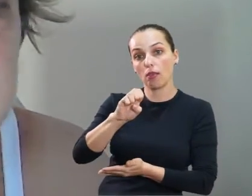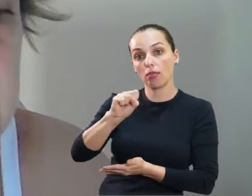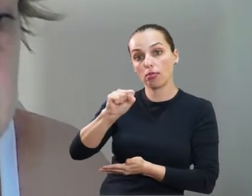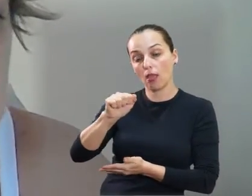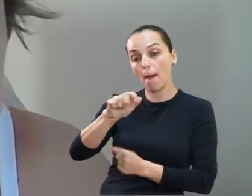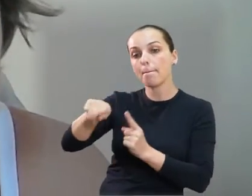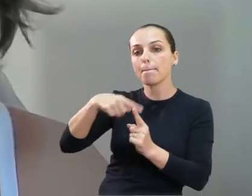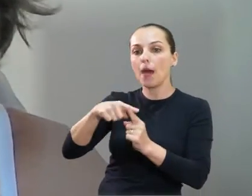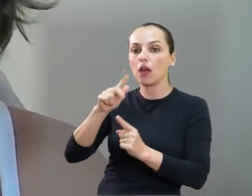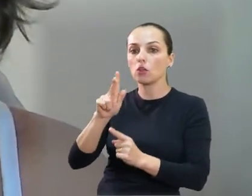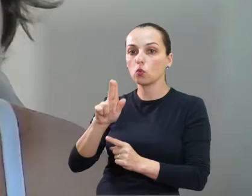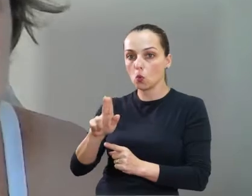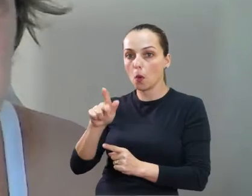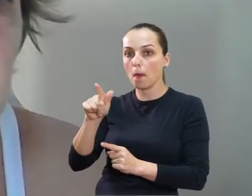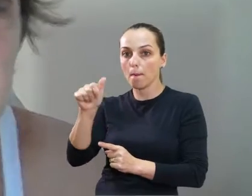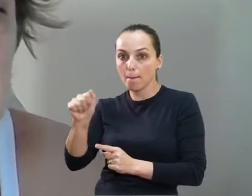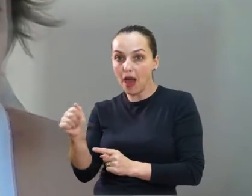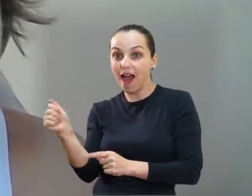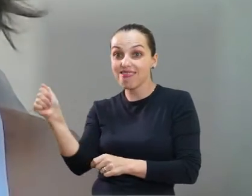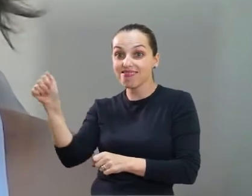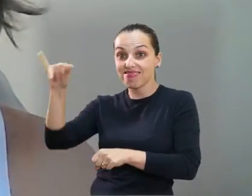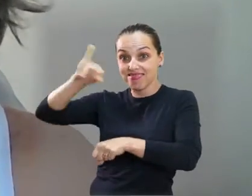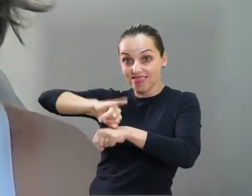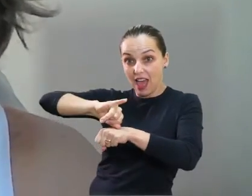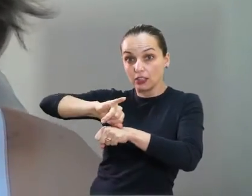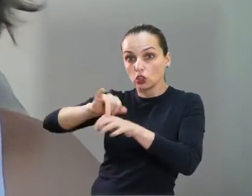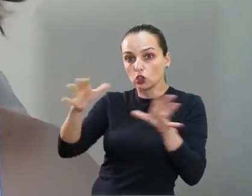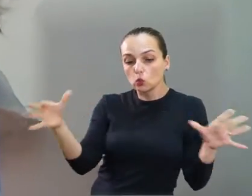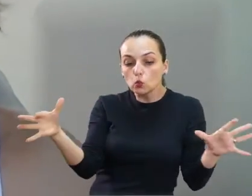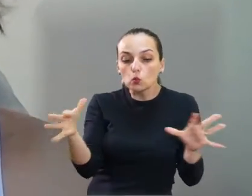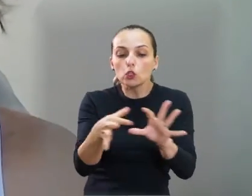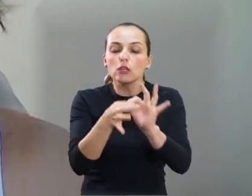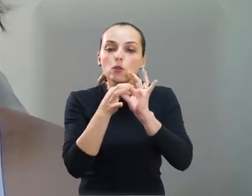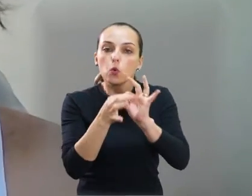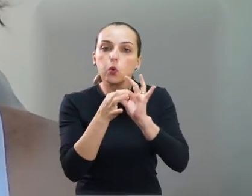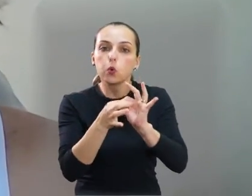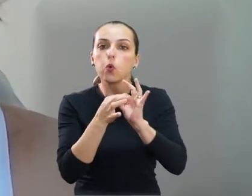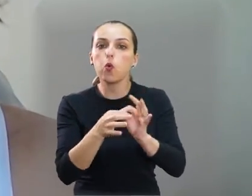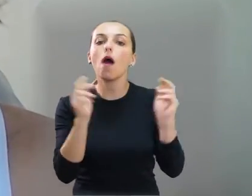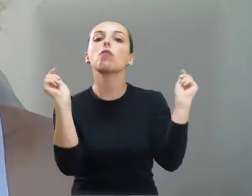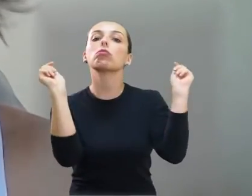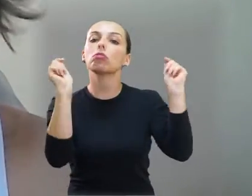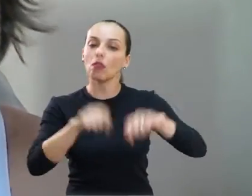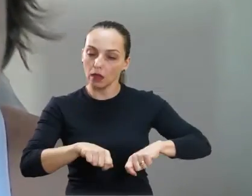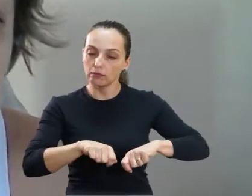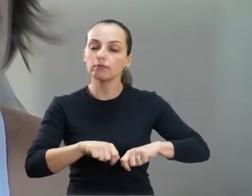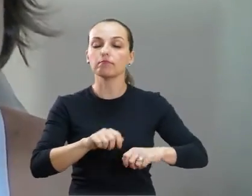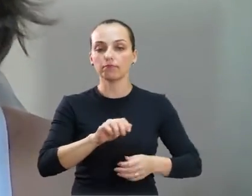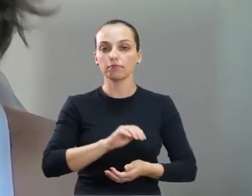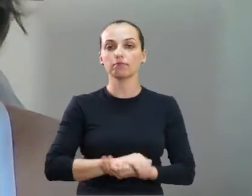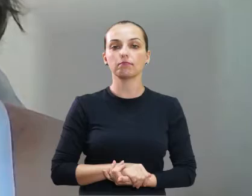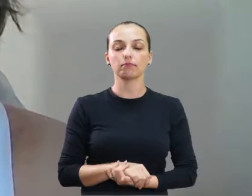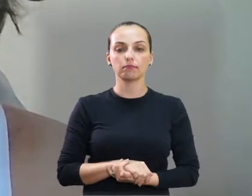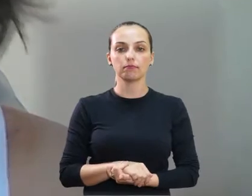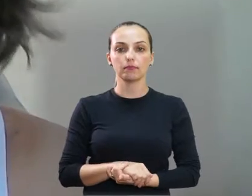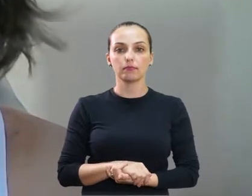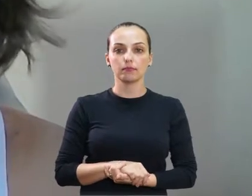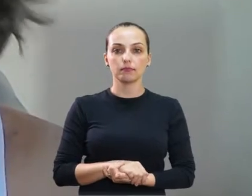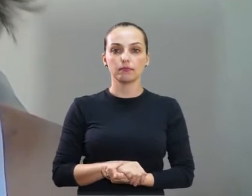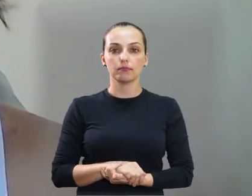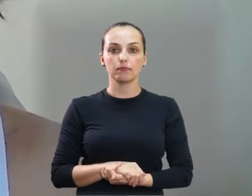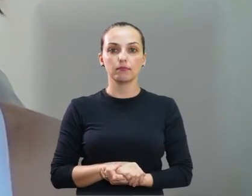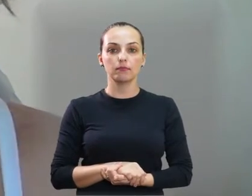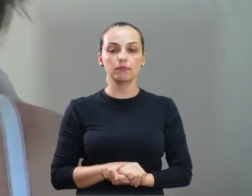Então, garantimos o atendimento ao risco biológico no município de Araraquara nessa parceria, CESA e UPA